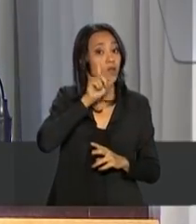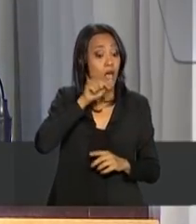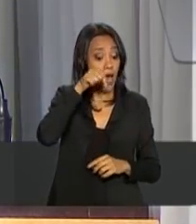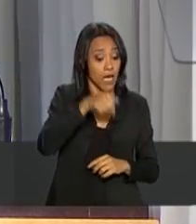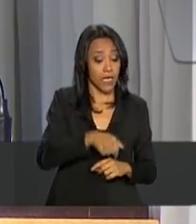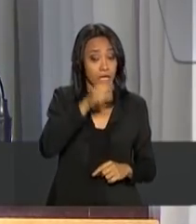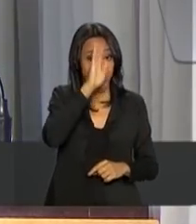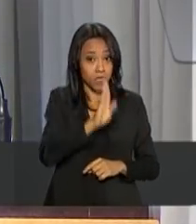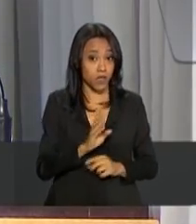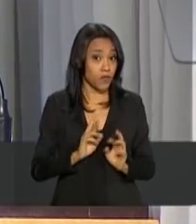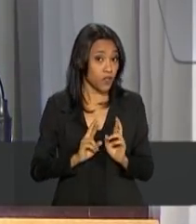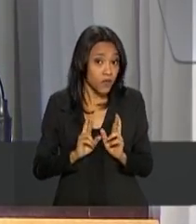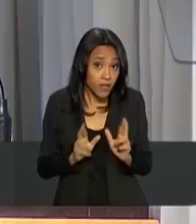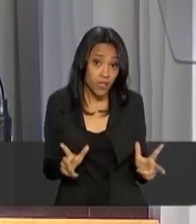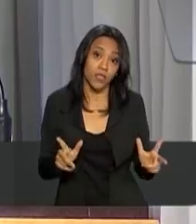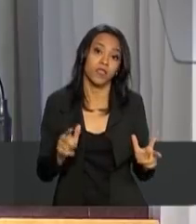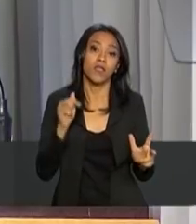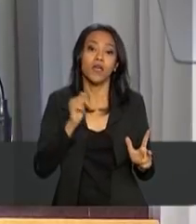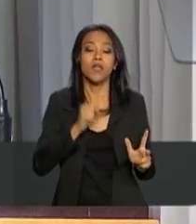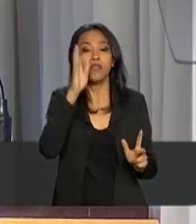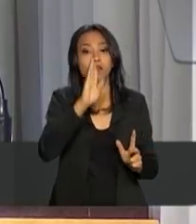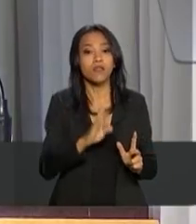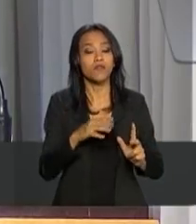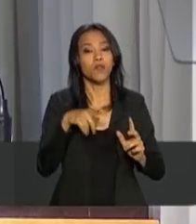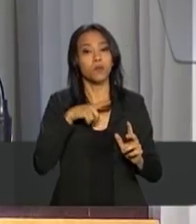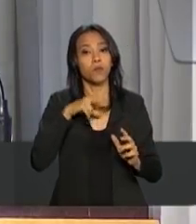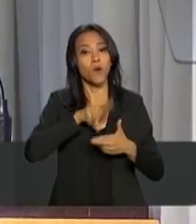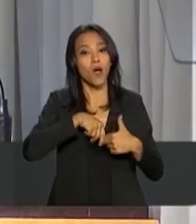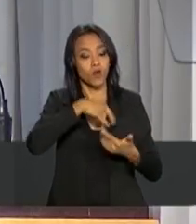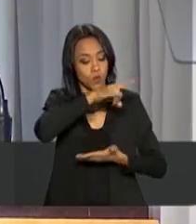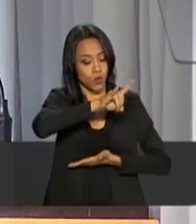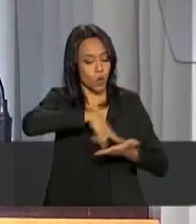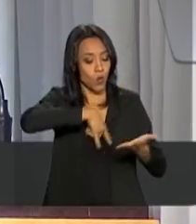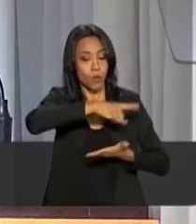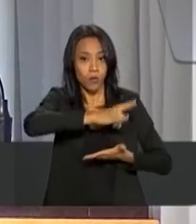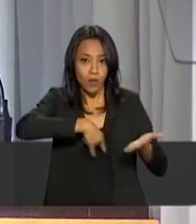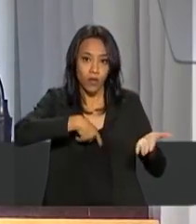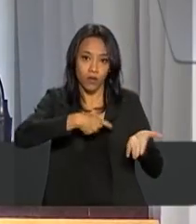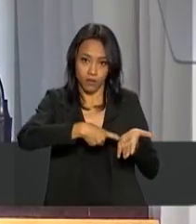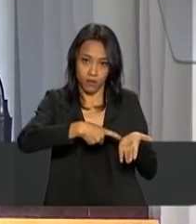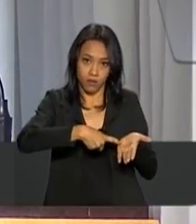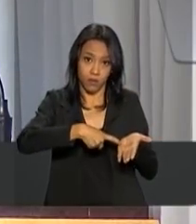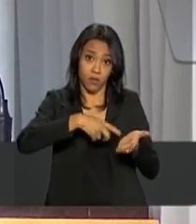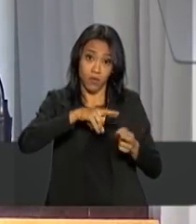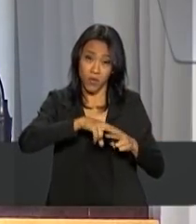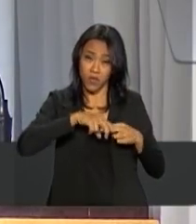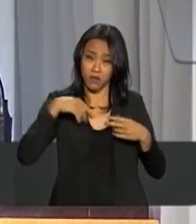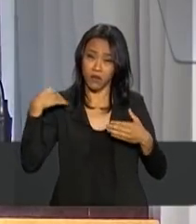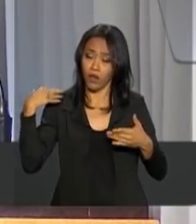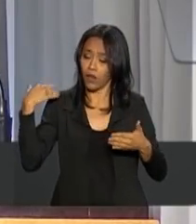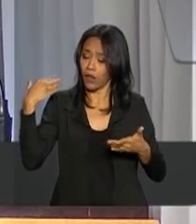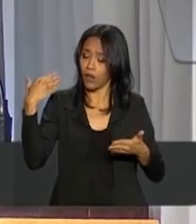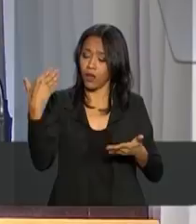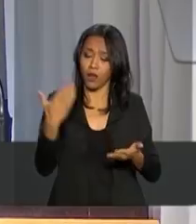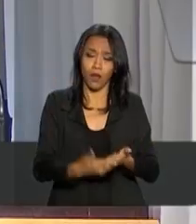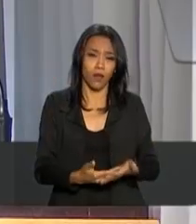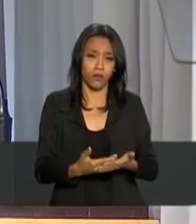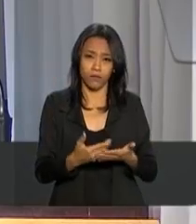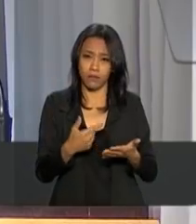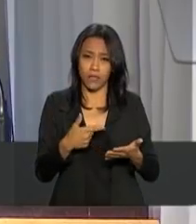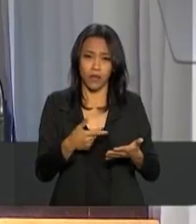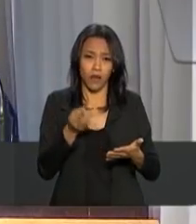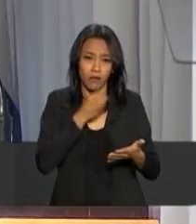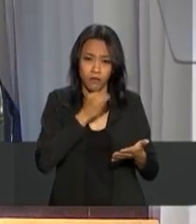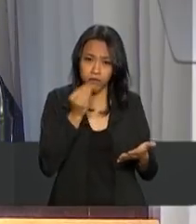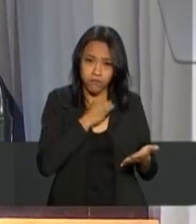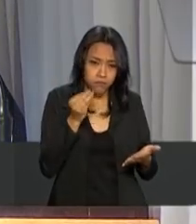por um documento normativo, um documento jurídico, que se criou a federação. E por isso que, ao longo do tempo, ela jamais ganhou força real. E